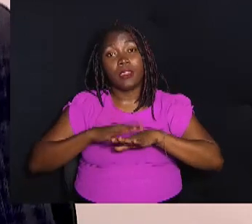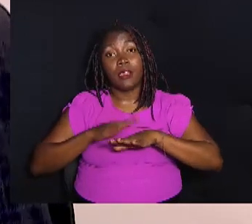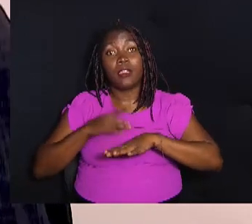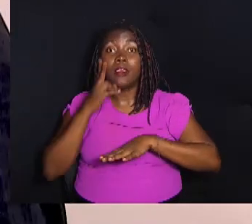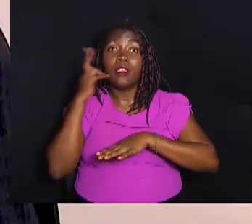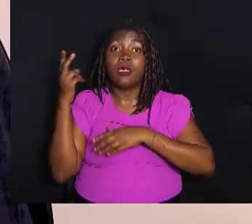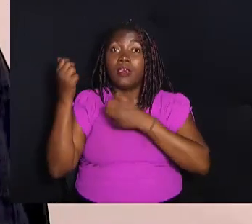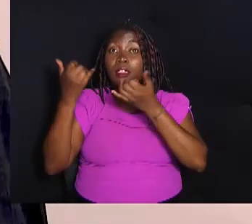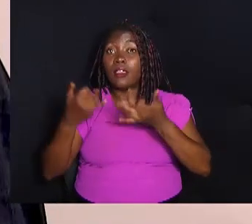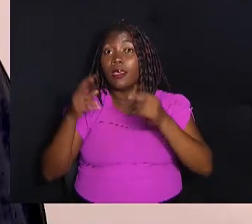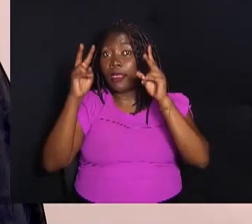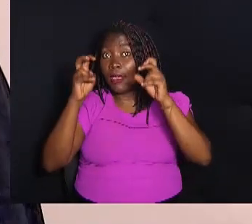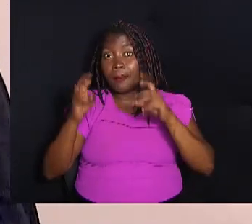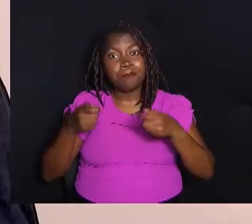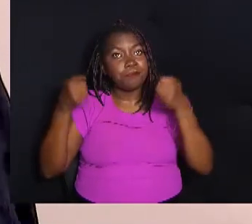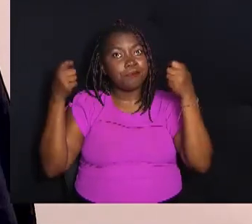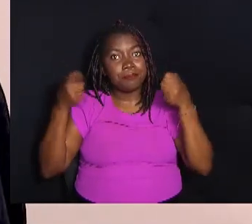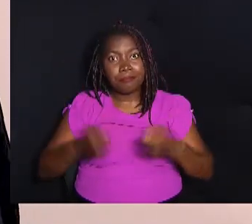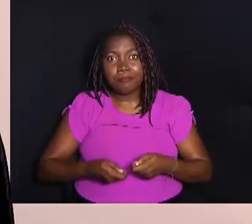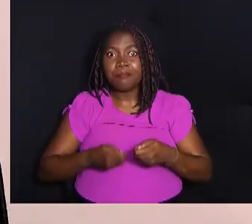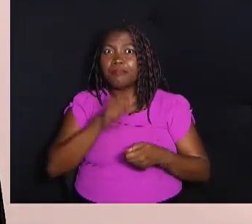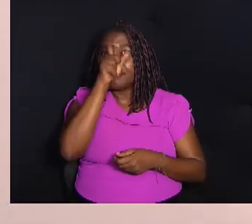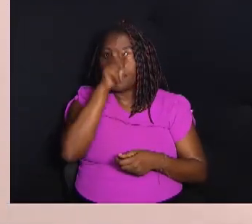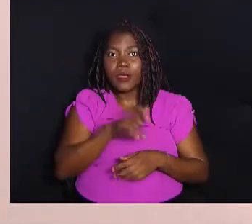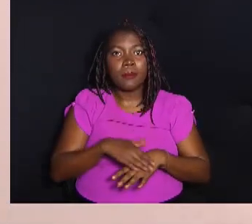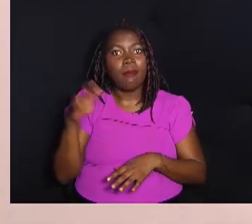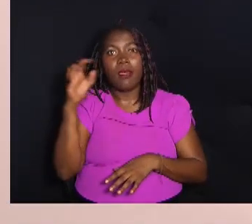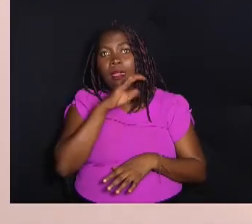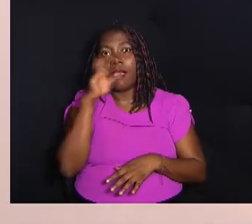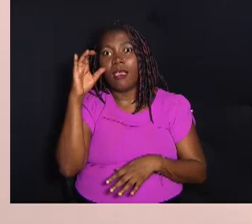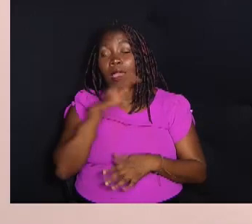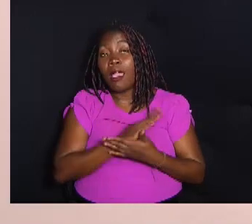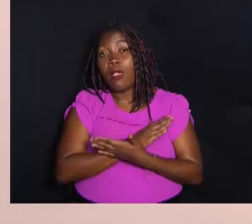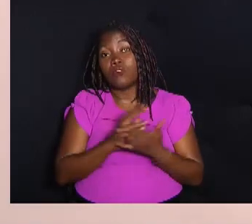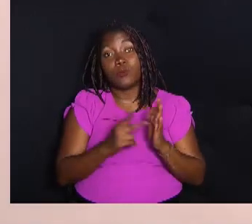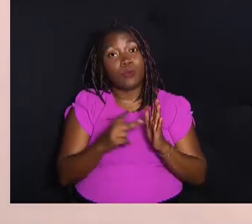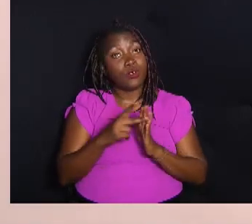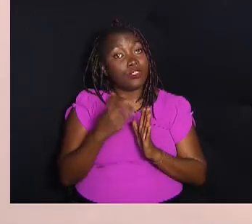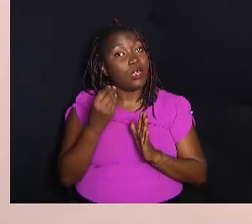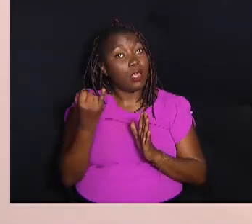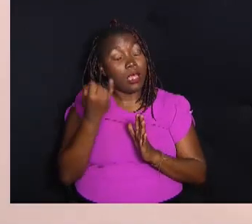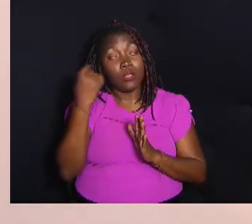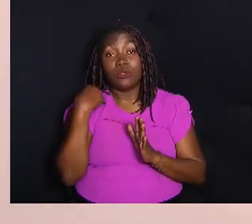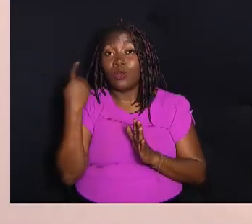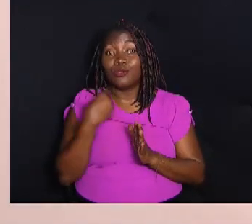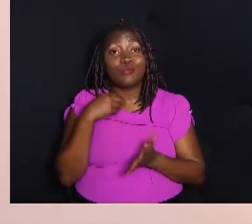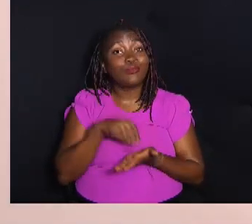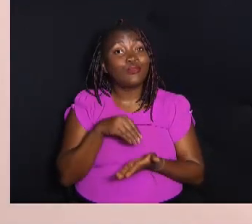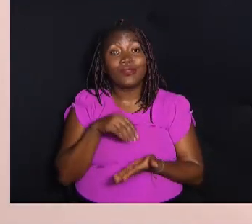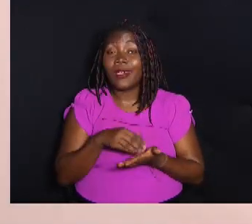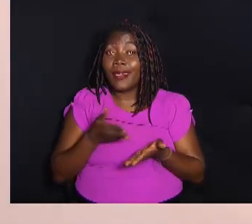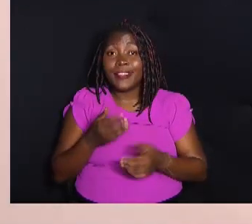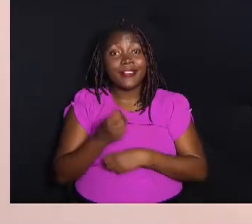comissão foram predominantemente de caráter mais emergencial alguns projetos de grande relevância nós não tivemos nesse ano